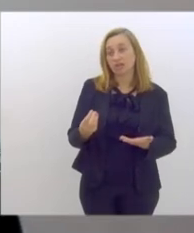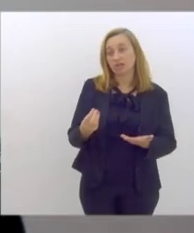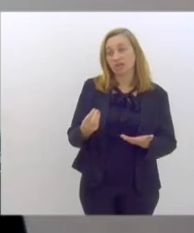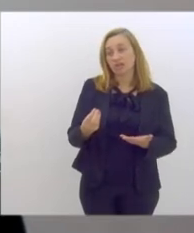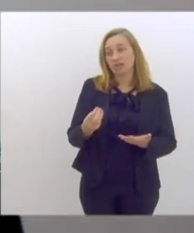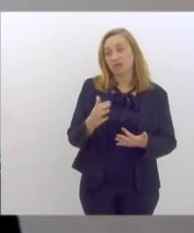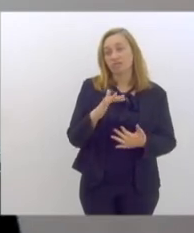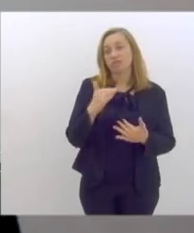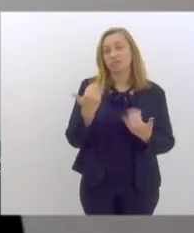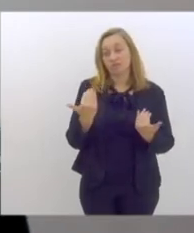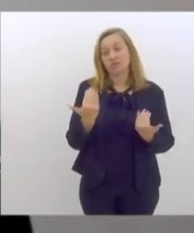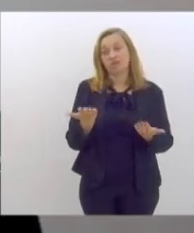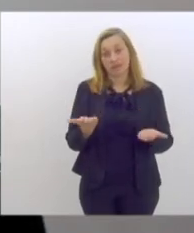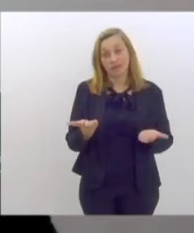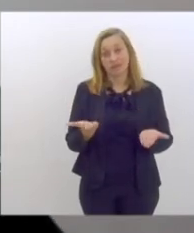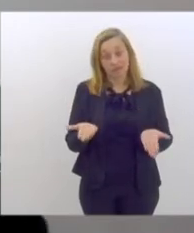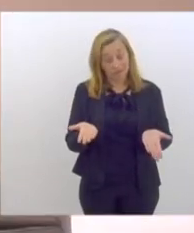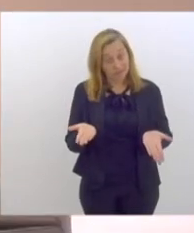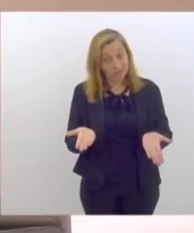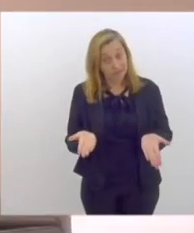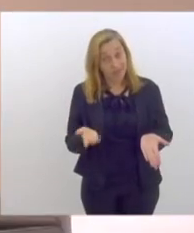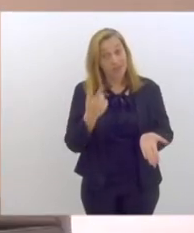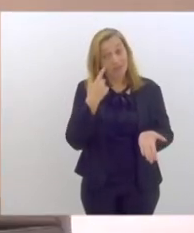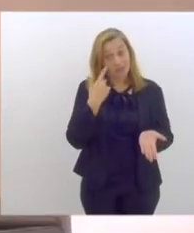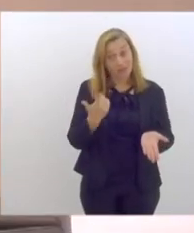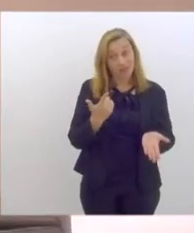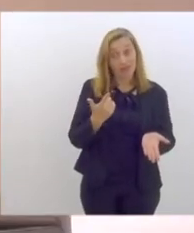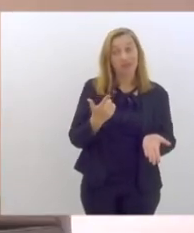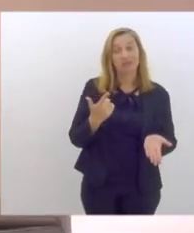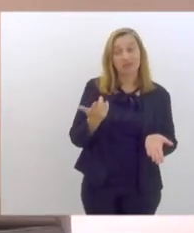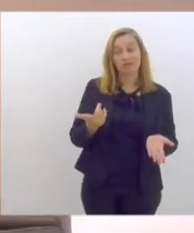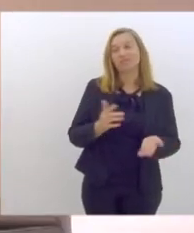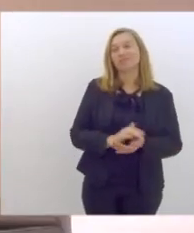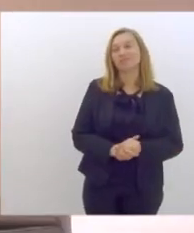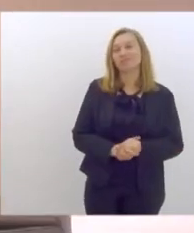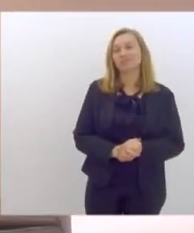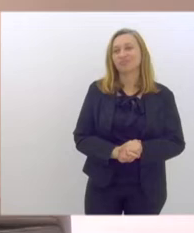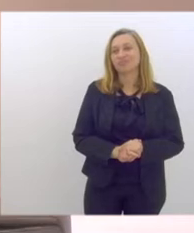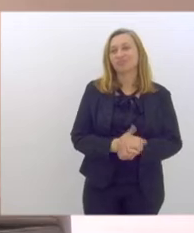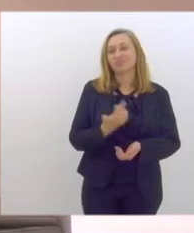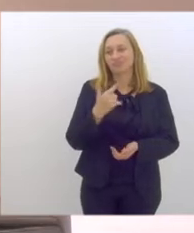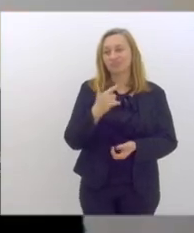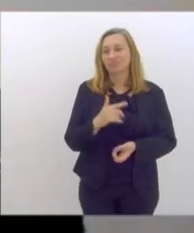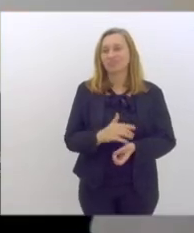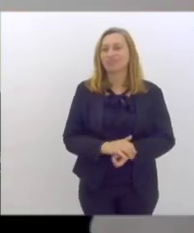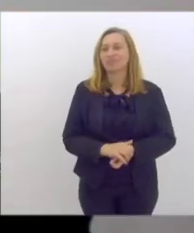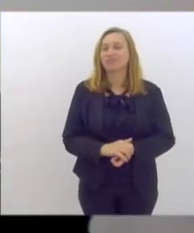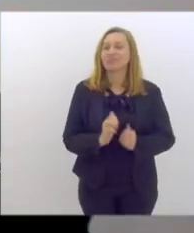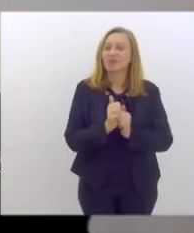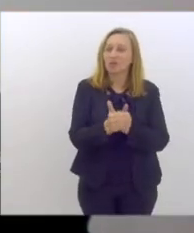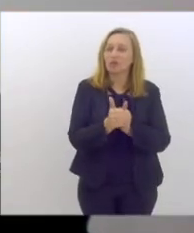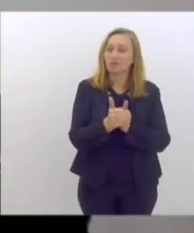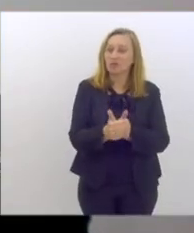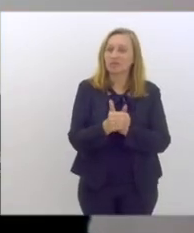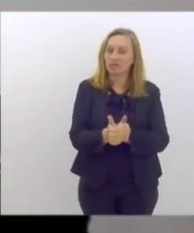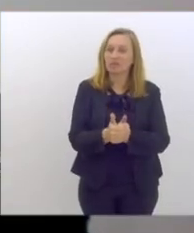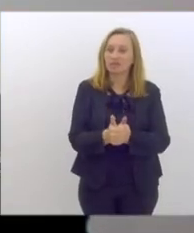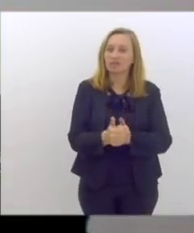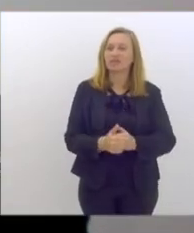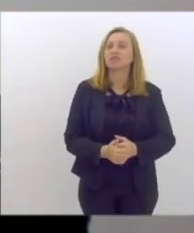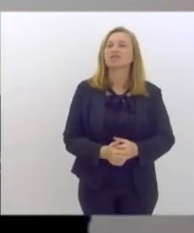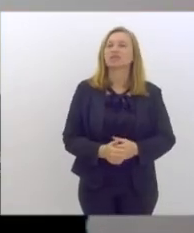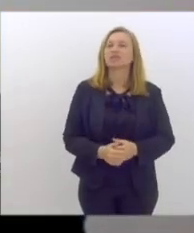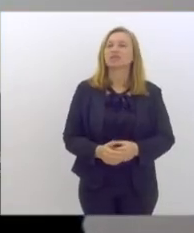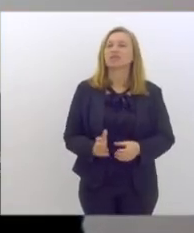a da Guerra no Norte e essa tendência arroba do boi em pé tô acompanhando a divergência